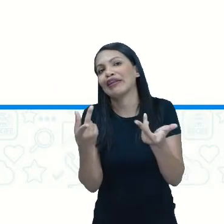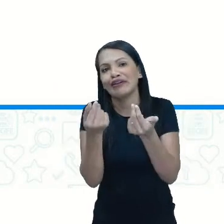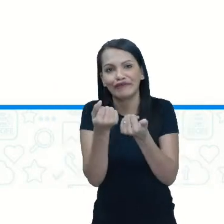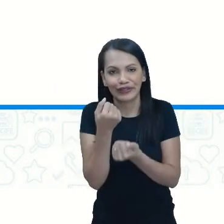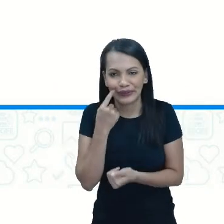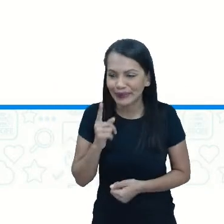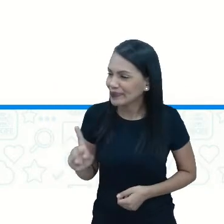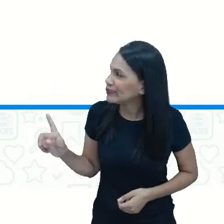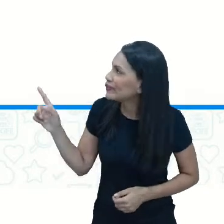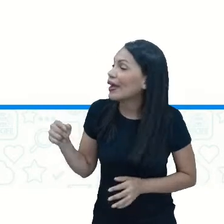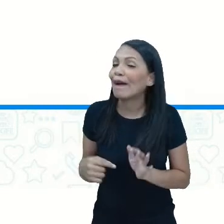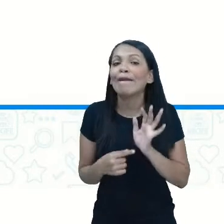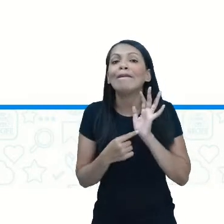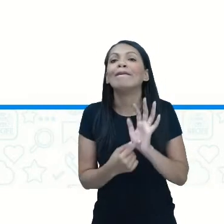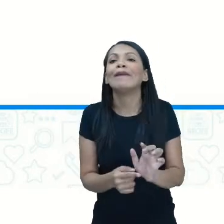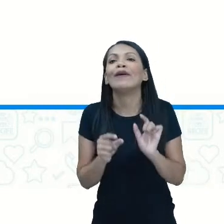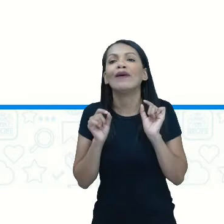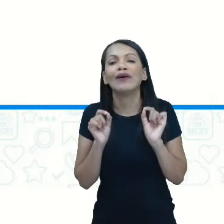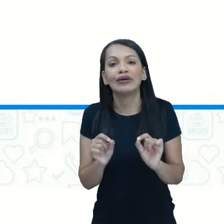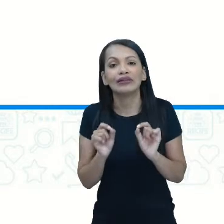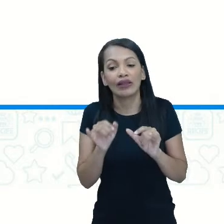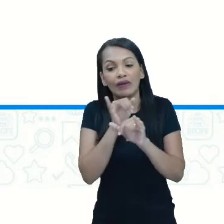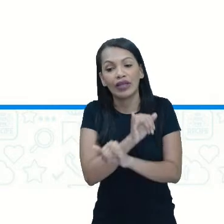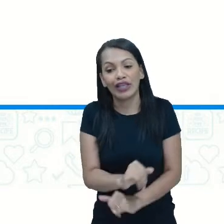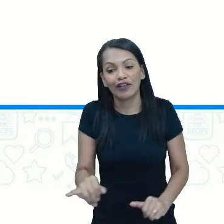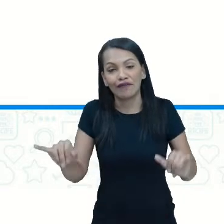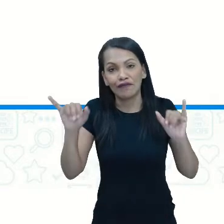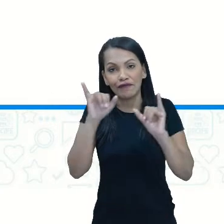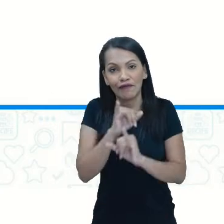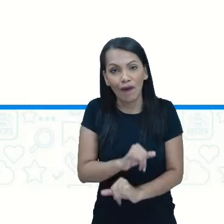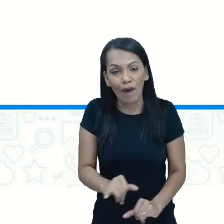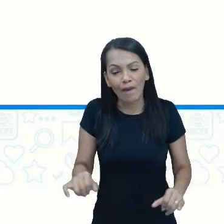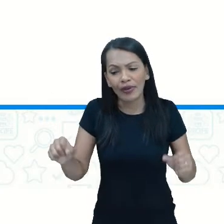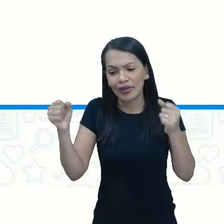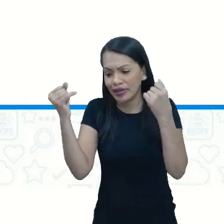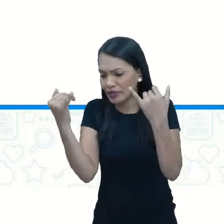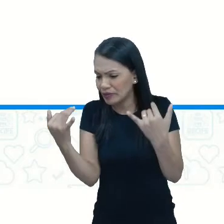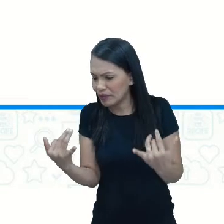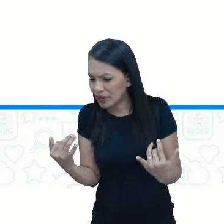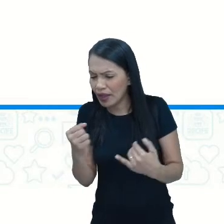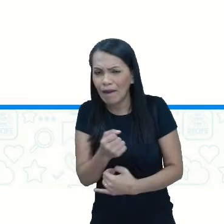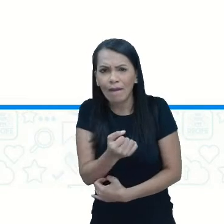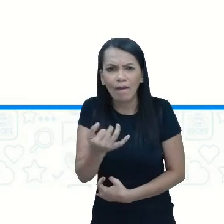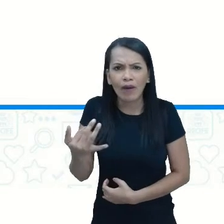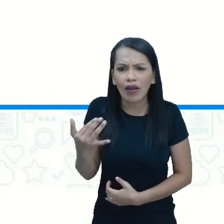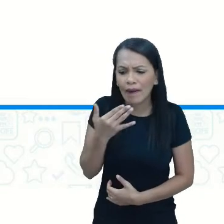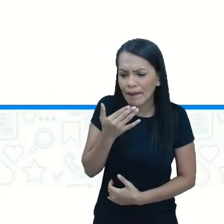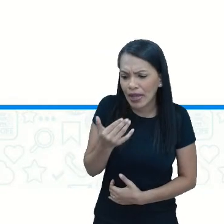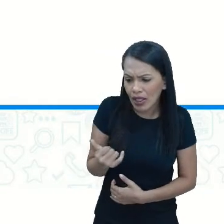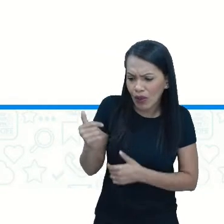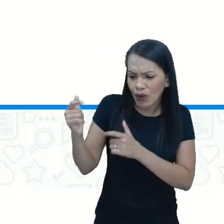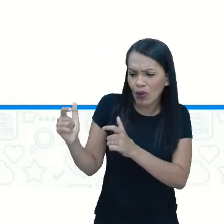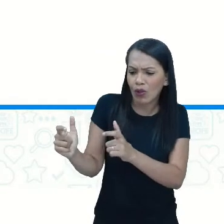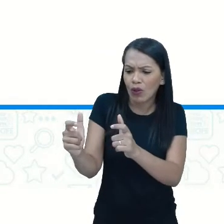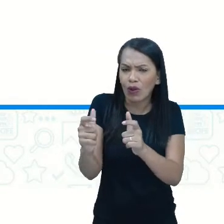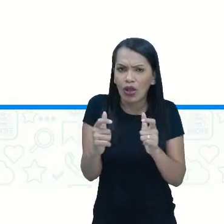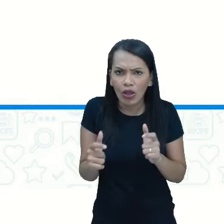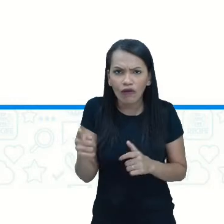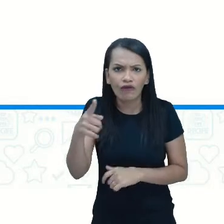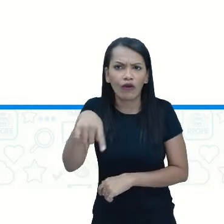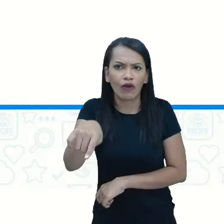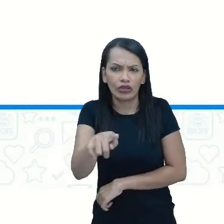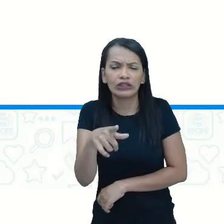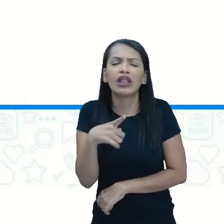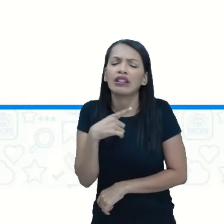cidades mostra, tá? Informa pra gente, explica quais são os melhores lugares que você